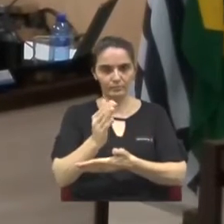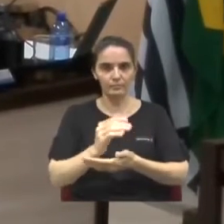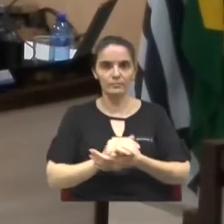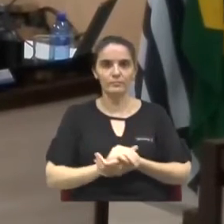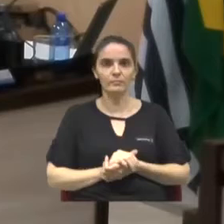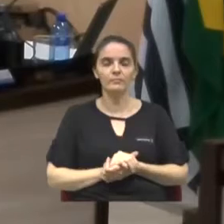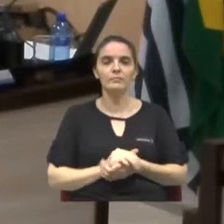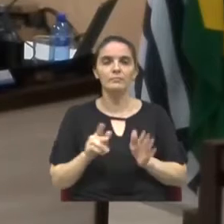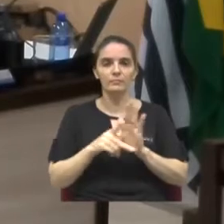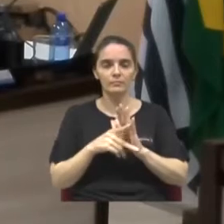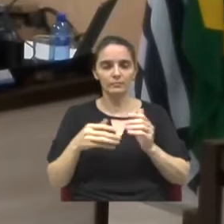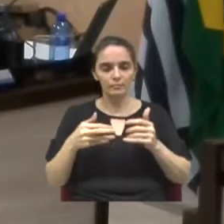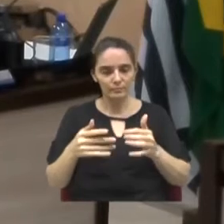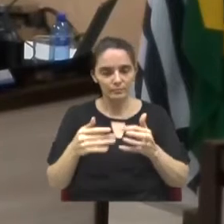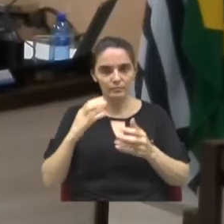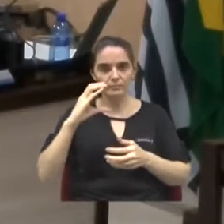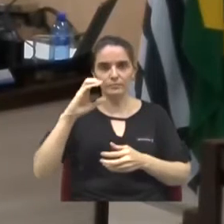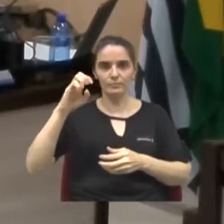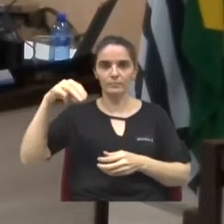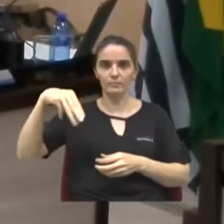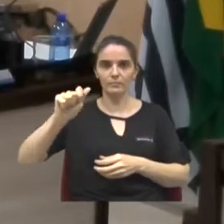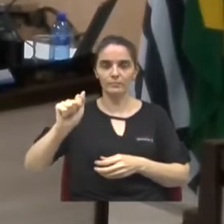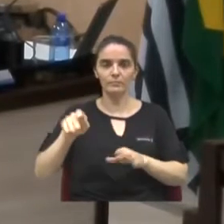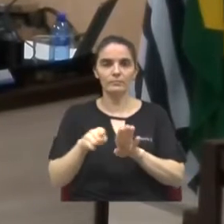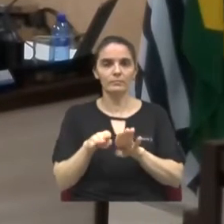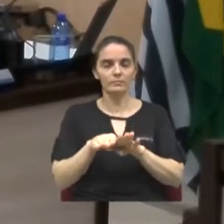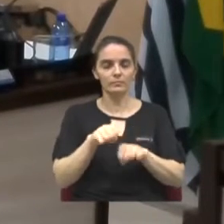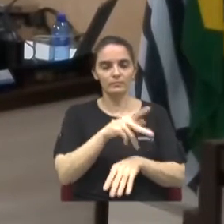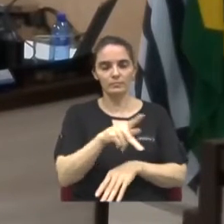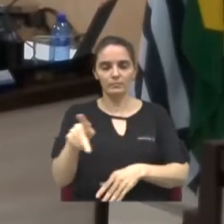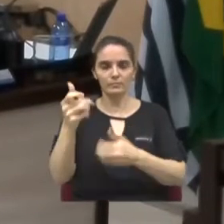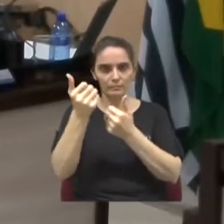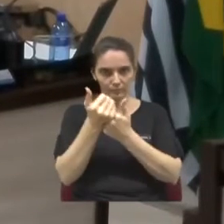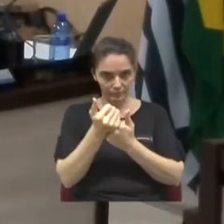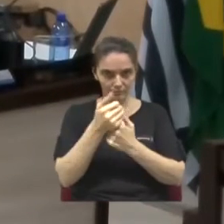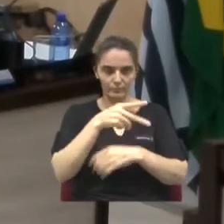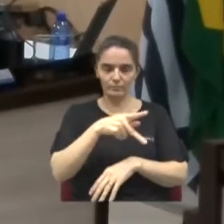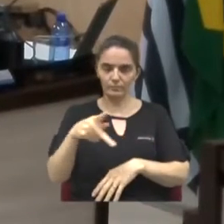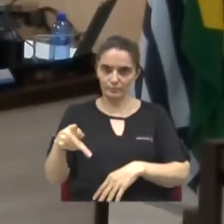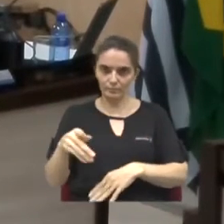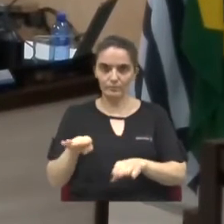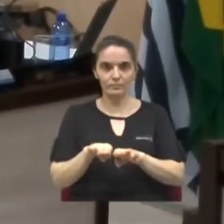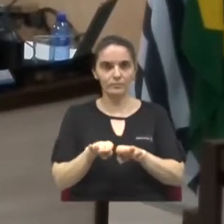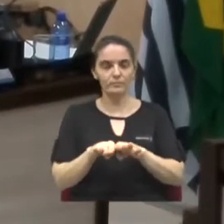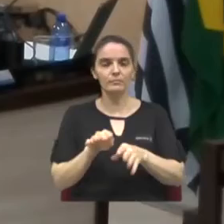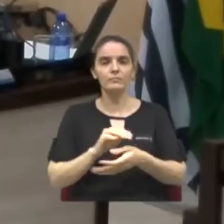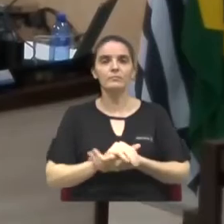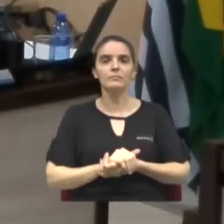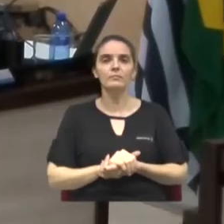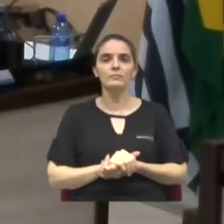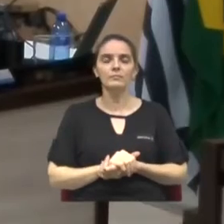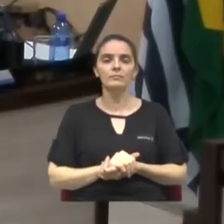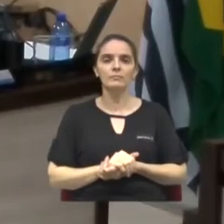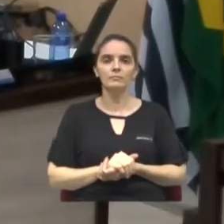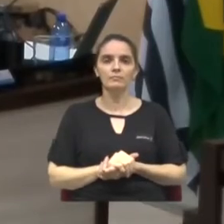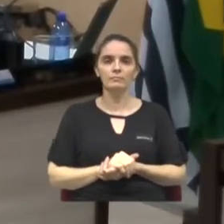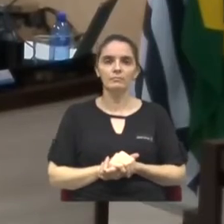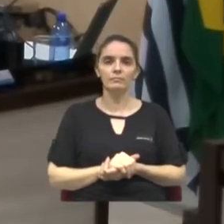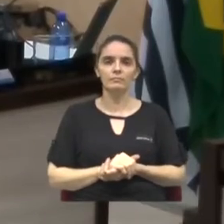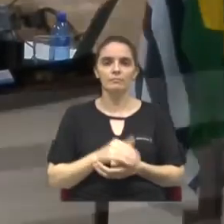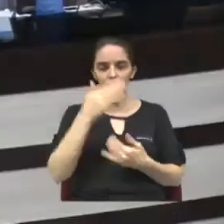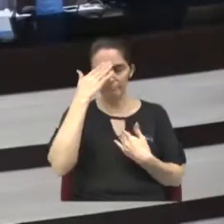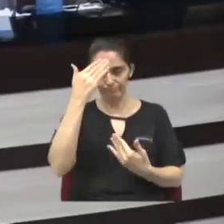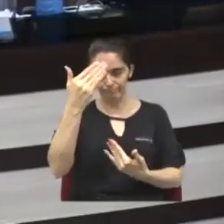aos autistas. Ao SEMA e ao presidente e vice-presidente da situação Alain, né? É isso daí, tá bom?